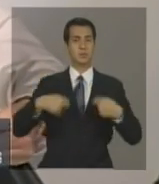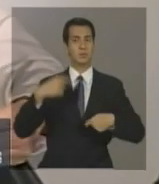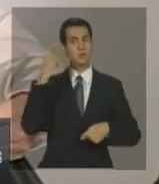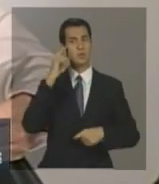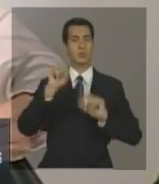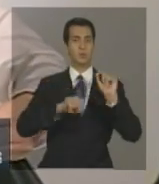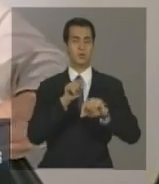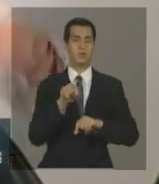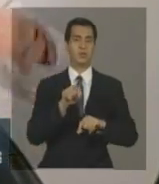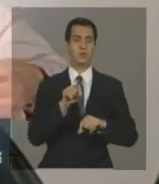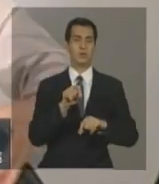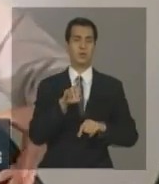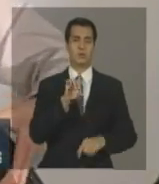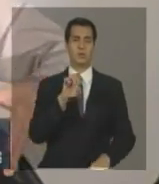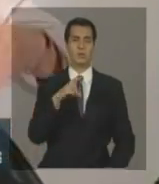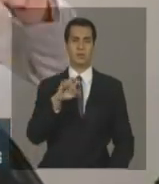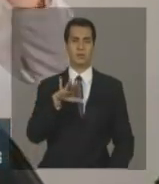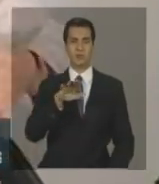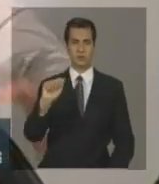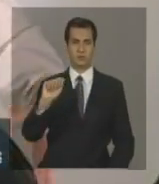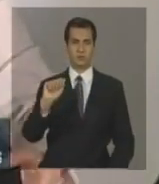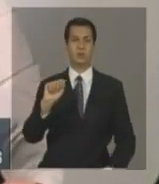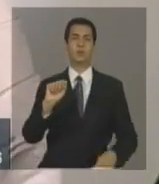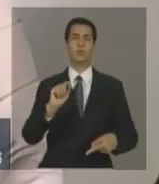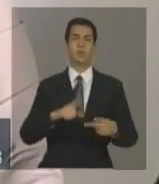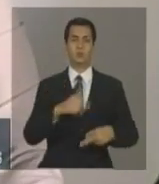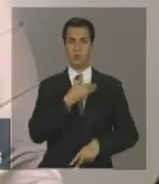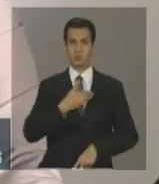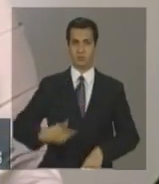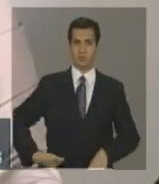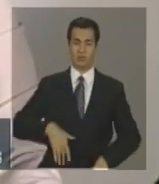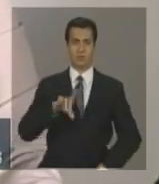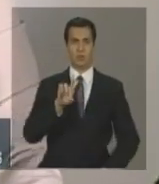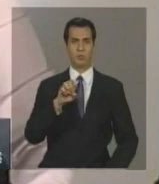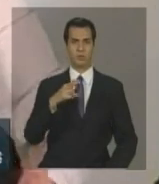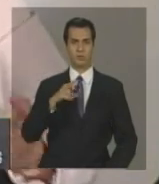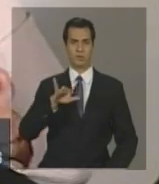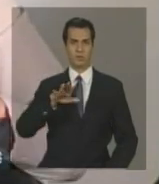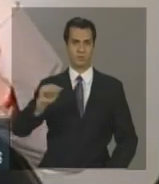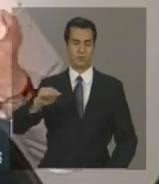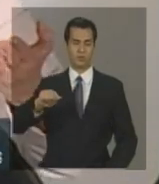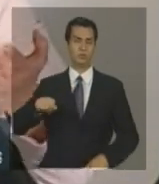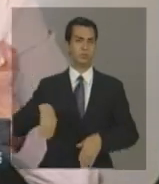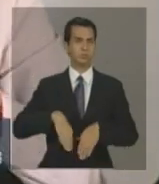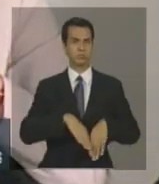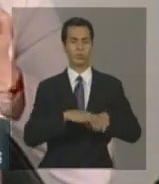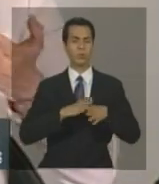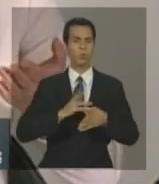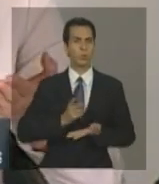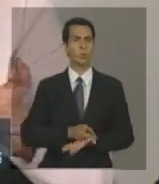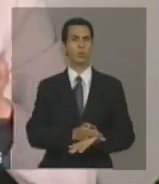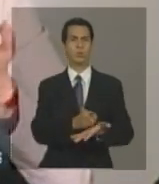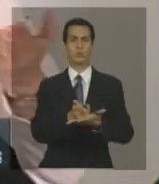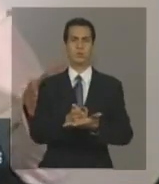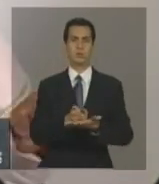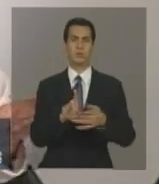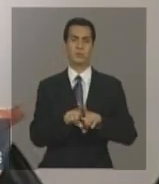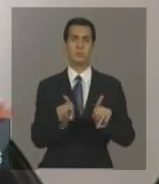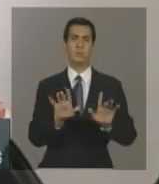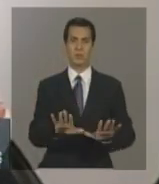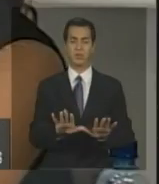Estado democrático está presente, mas não são mudanças nas estruturas de